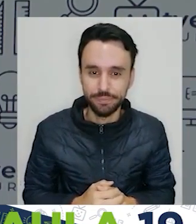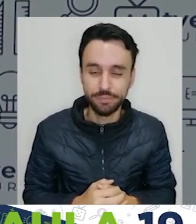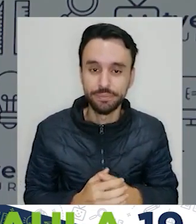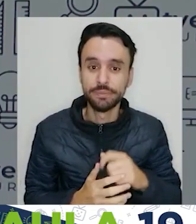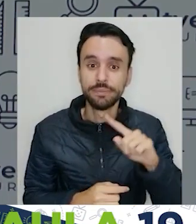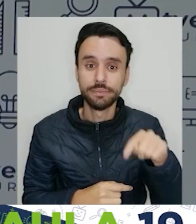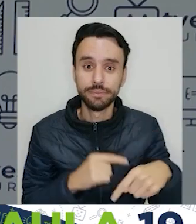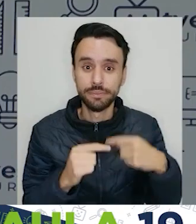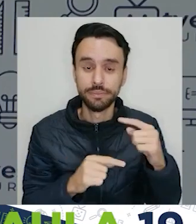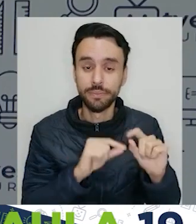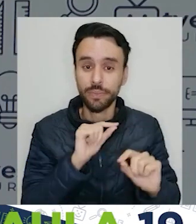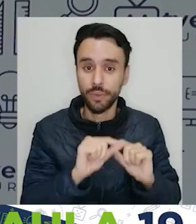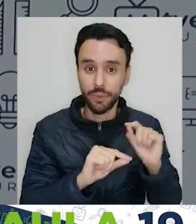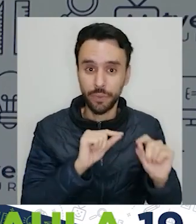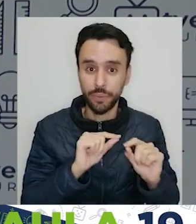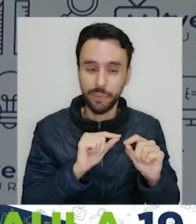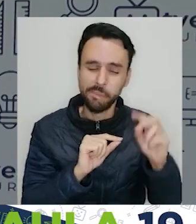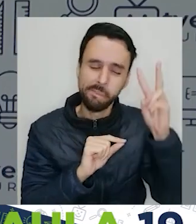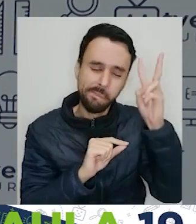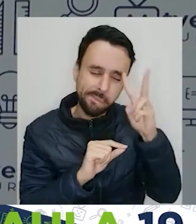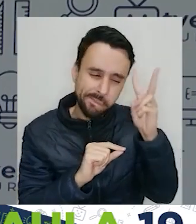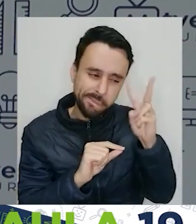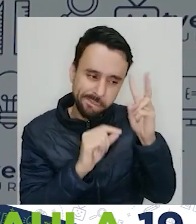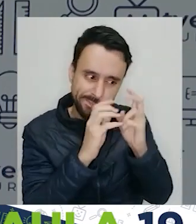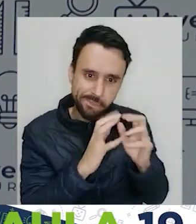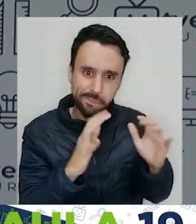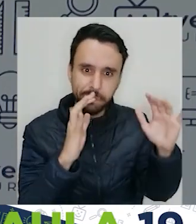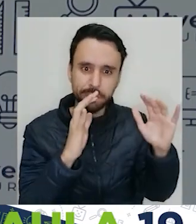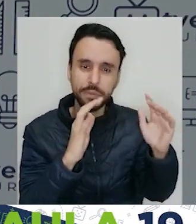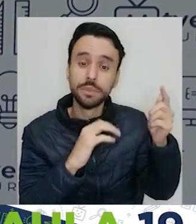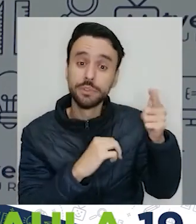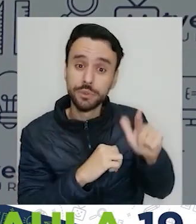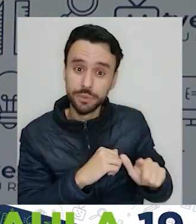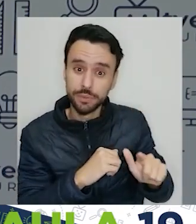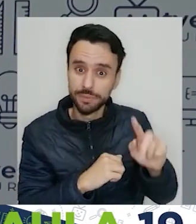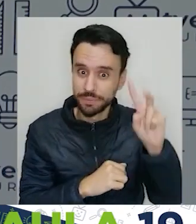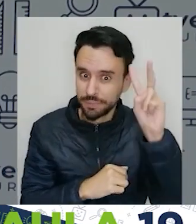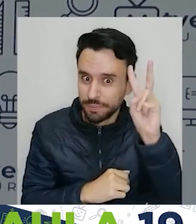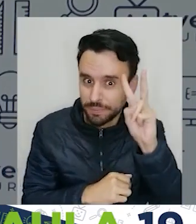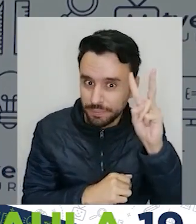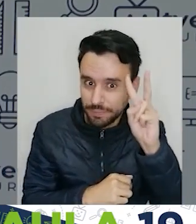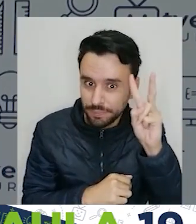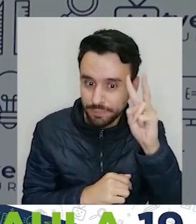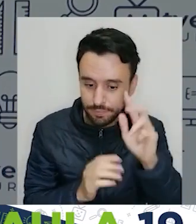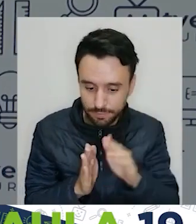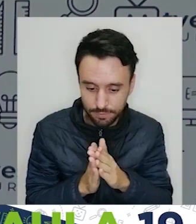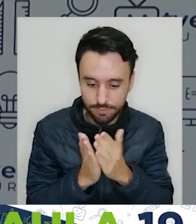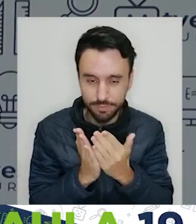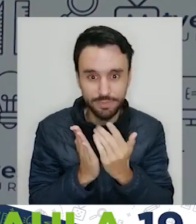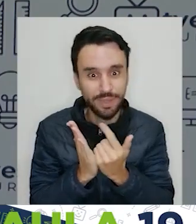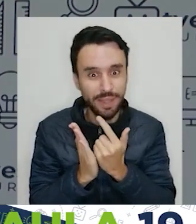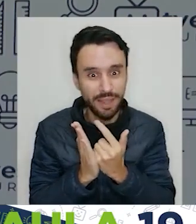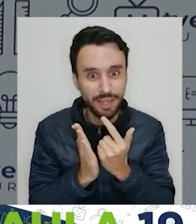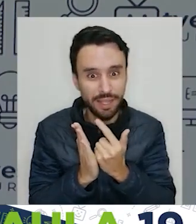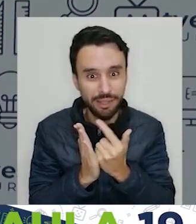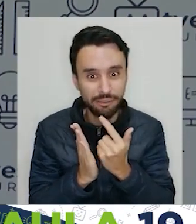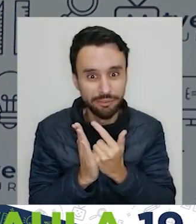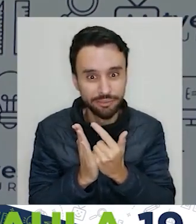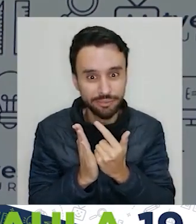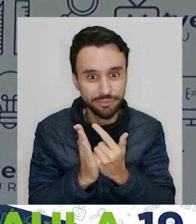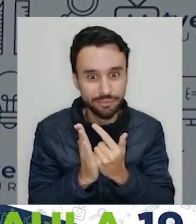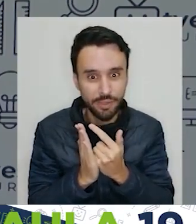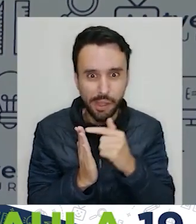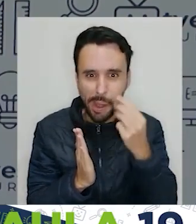Depois nós fizemos o recordando. Vocês se lembram? Lá daquele livro do gato assustador,